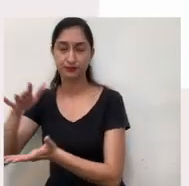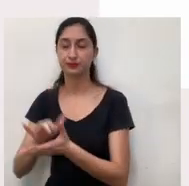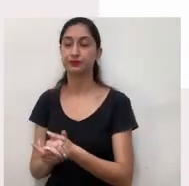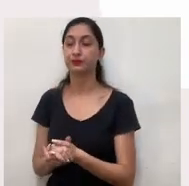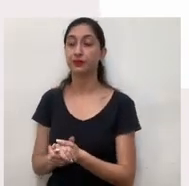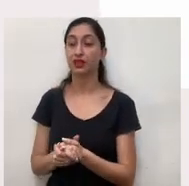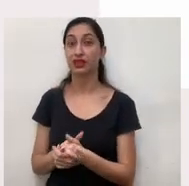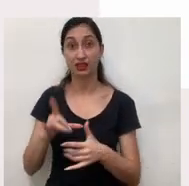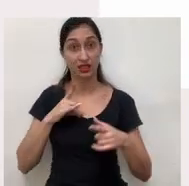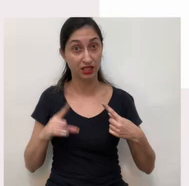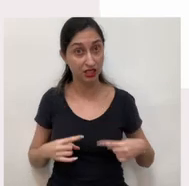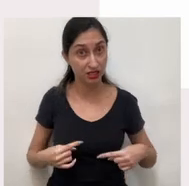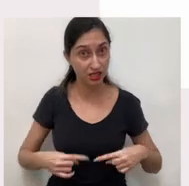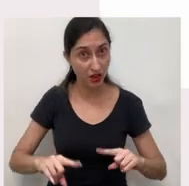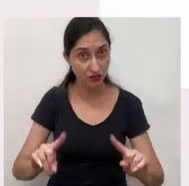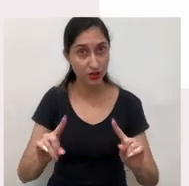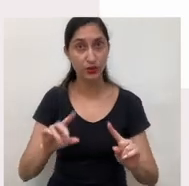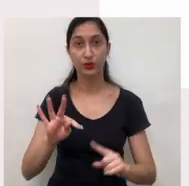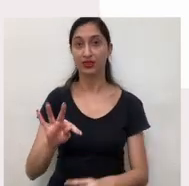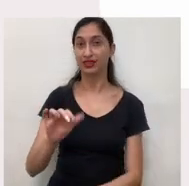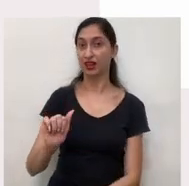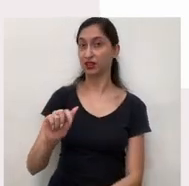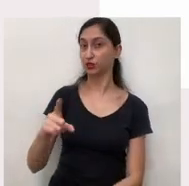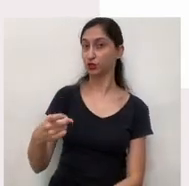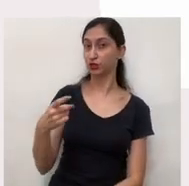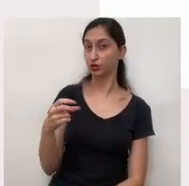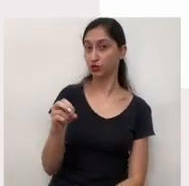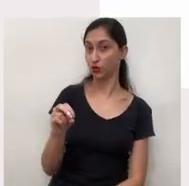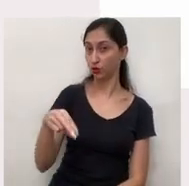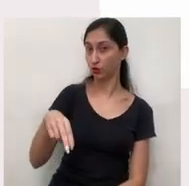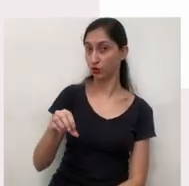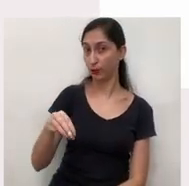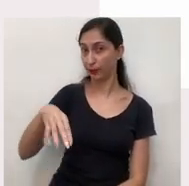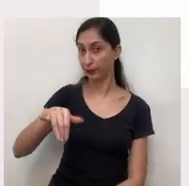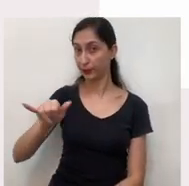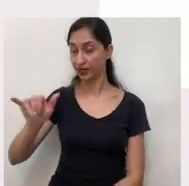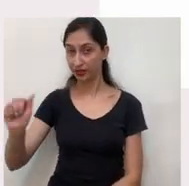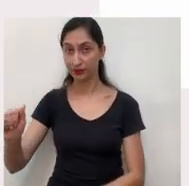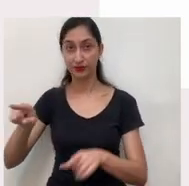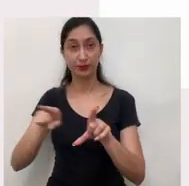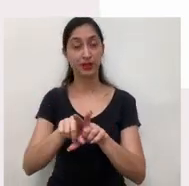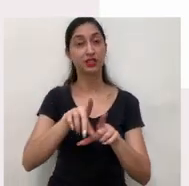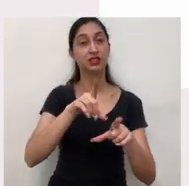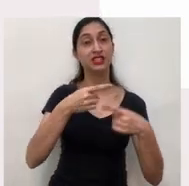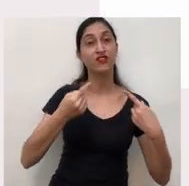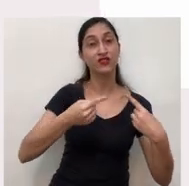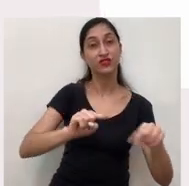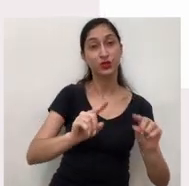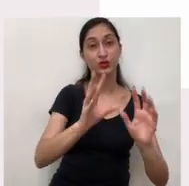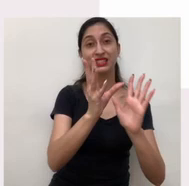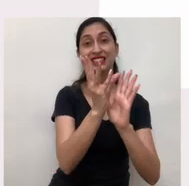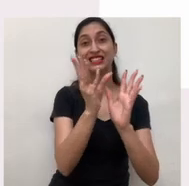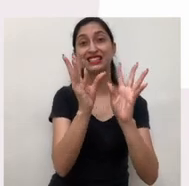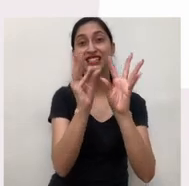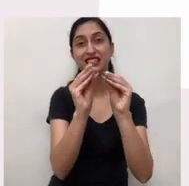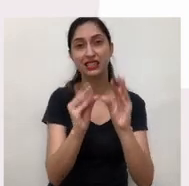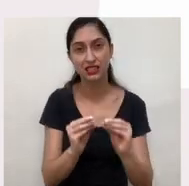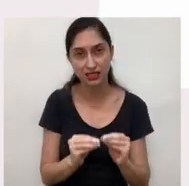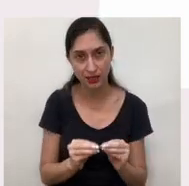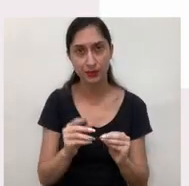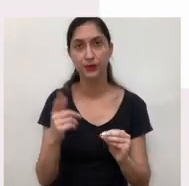esse desafio de taxonomia, ele é também um desafio de síntese, né? Para fazer uma espécie de sumário, assim, né?